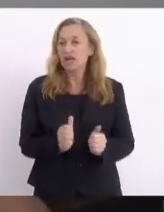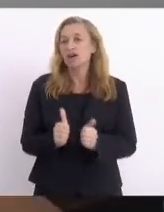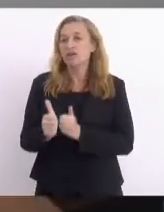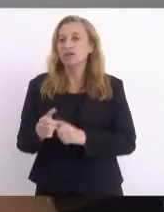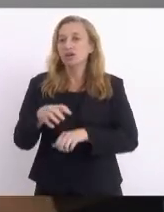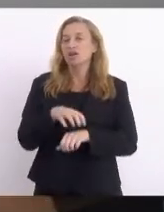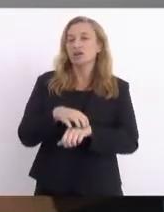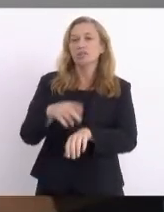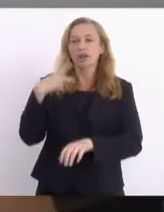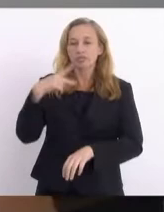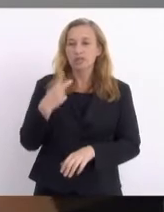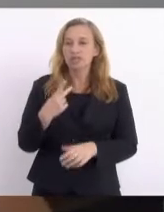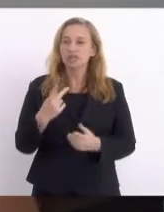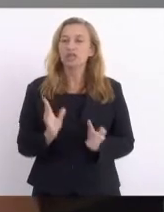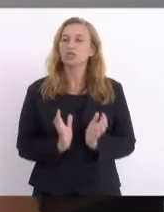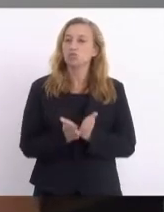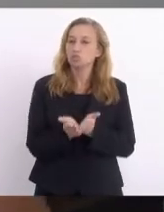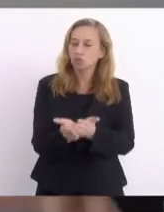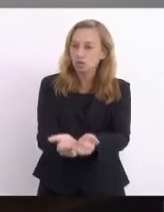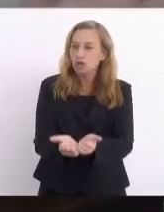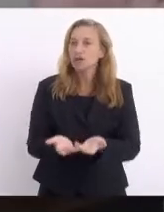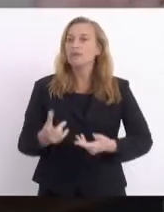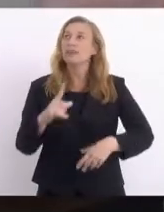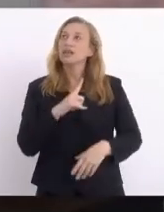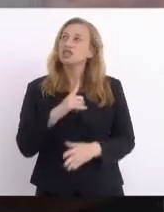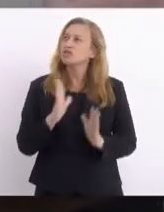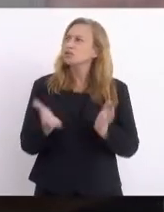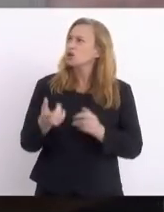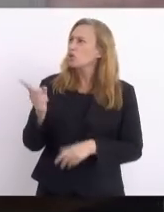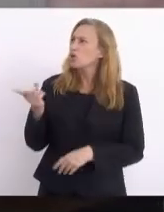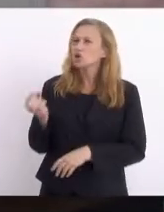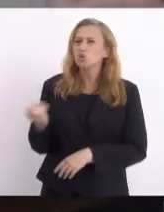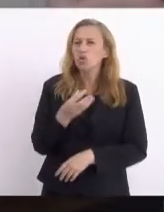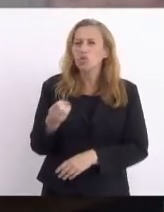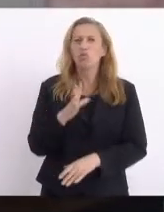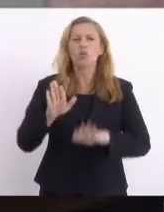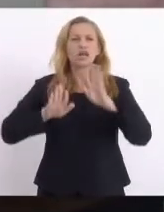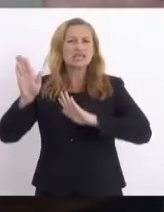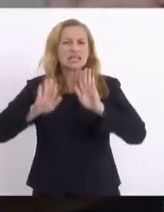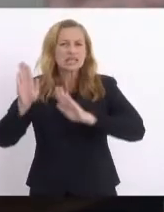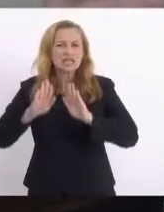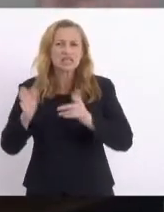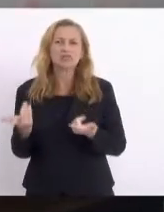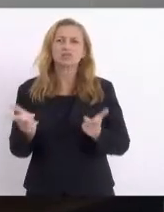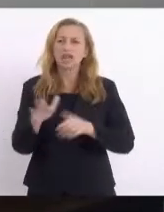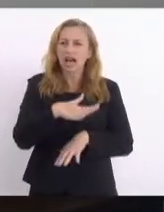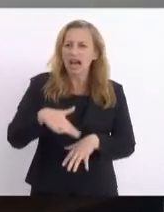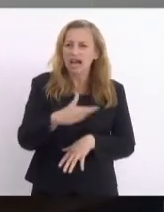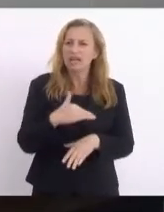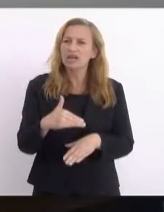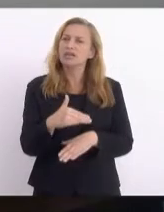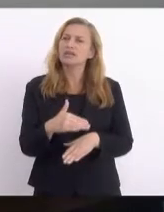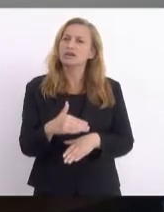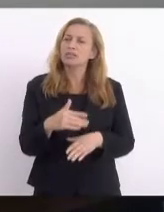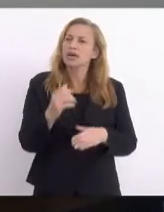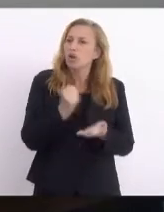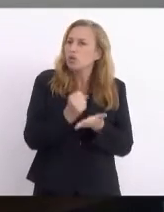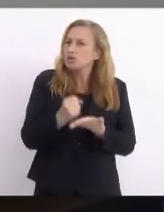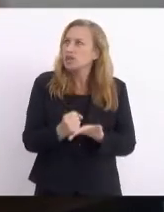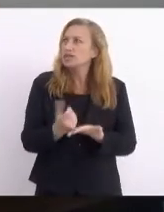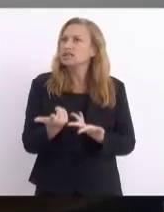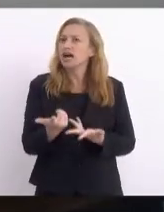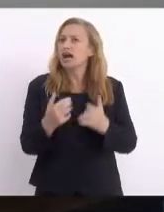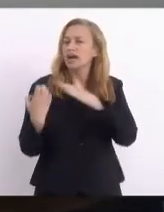Parlamentar em Defesa do Transporte Aquaviário. Nós tivemos recentemente uma licitação no setor, né, para contratar